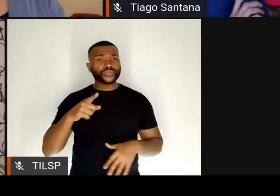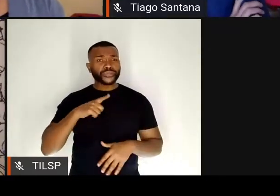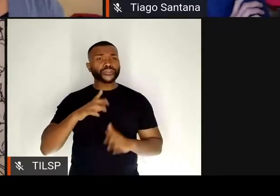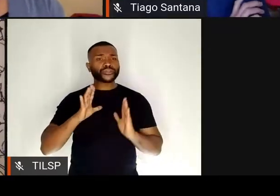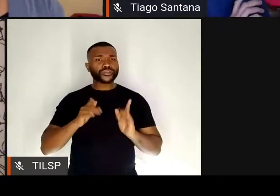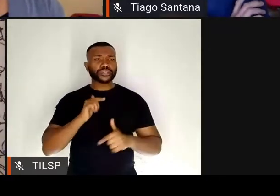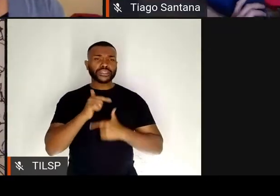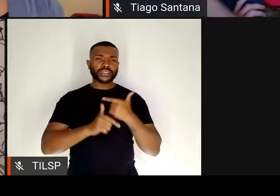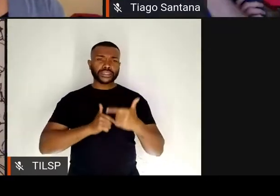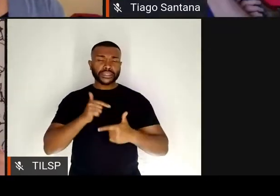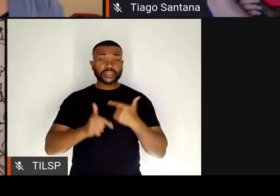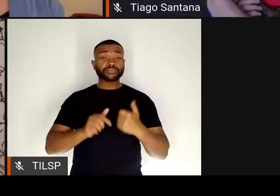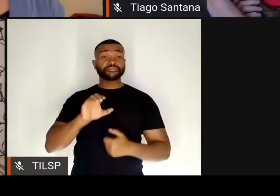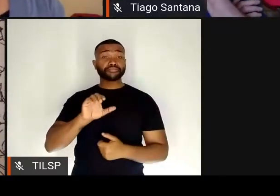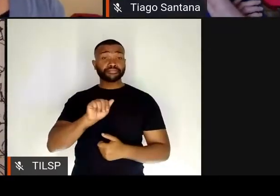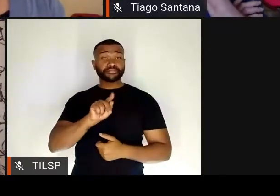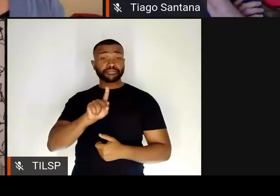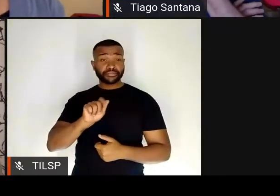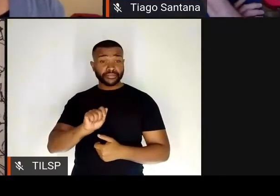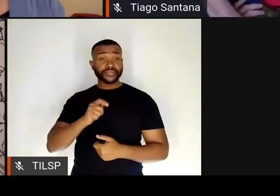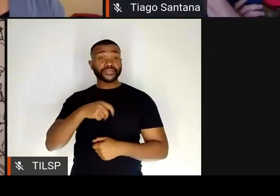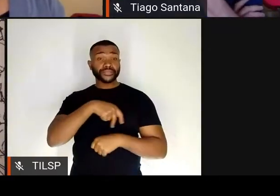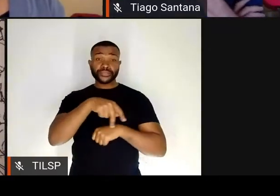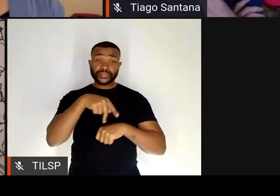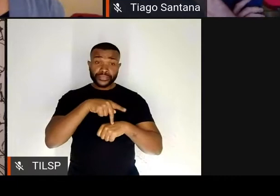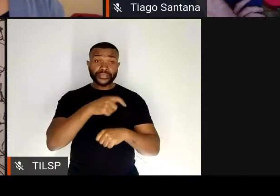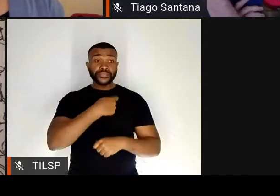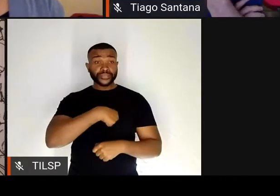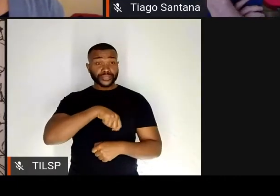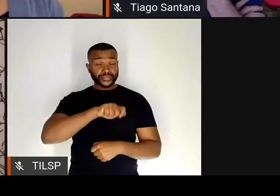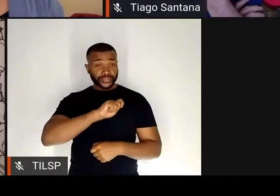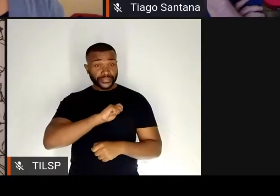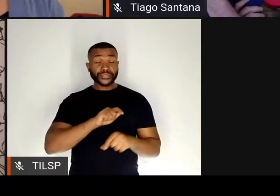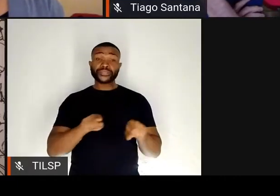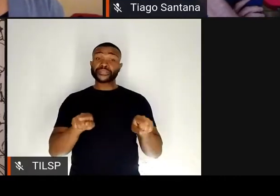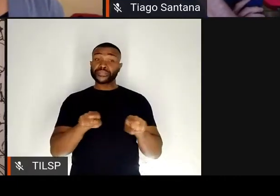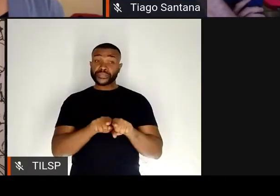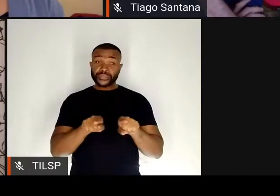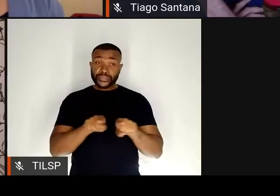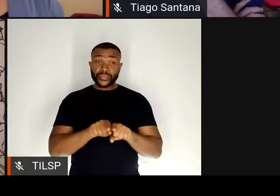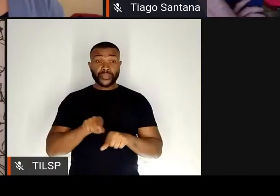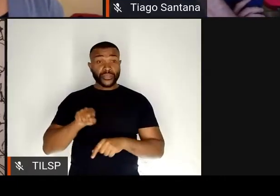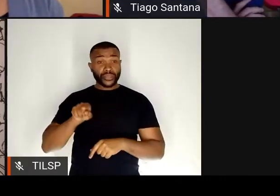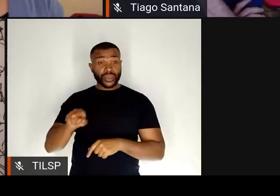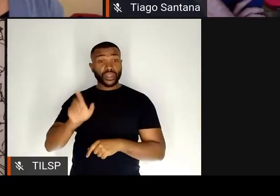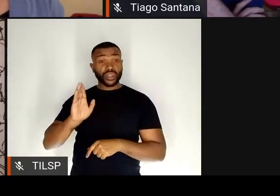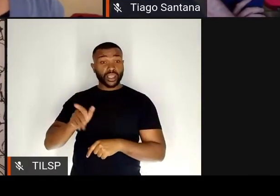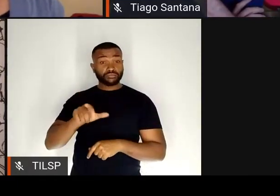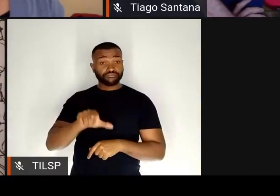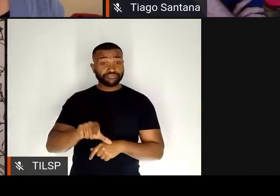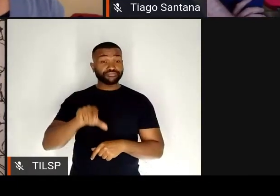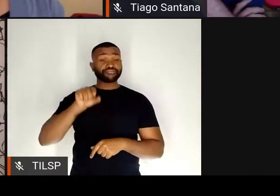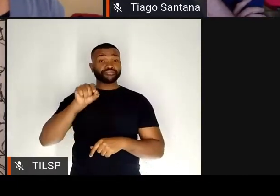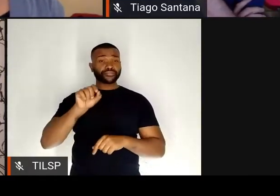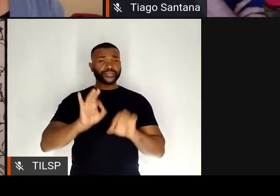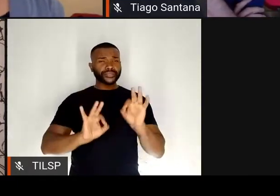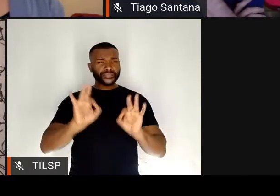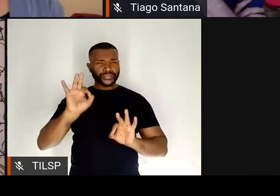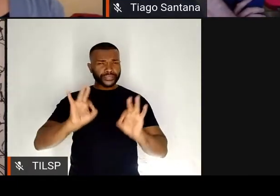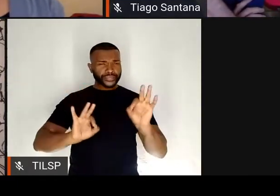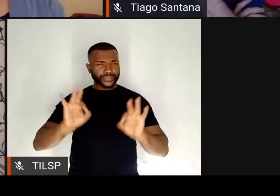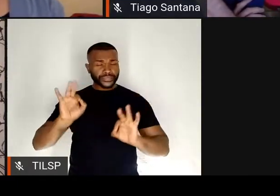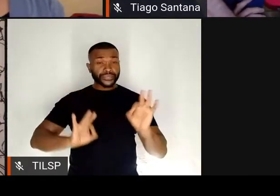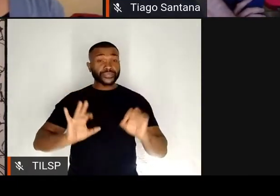do Capa na Espanha. Mas ainda, essa opção estética se concretizaria